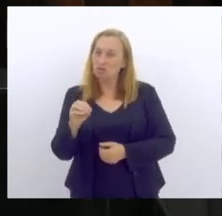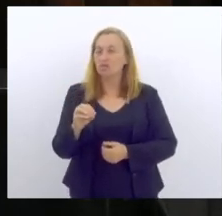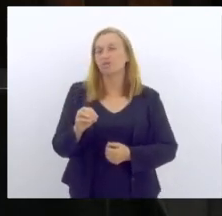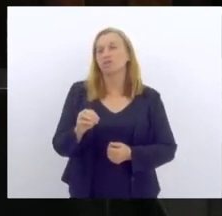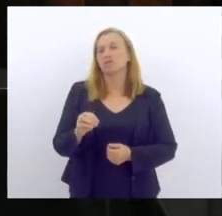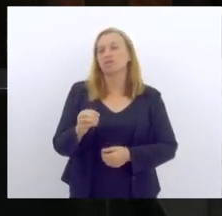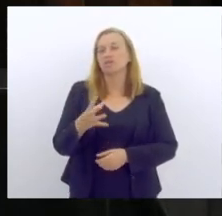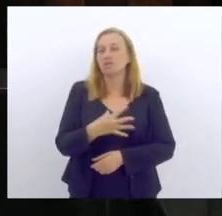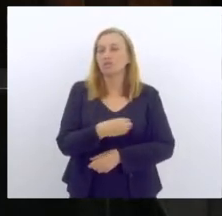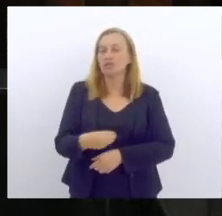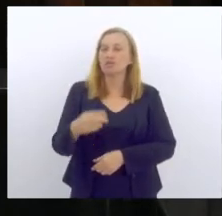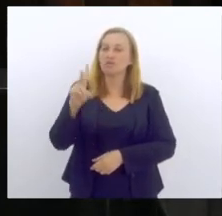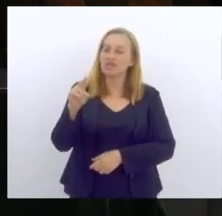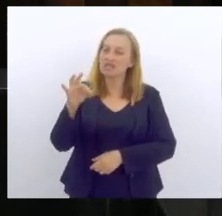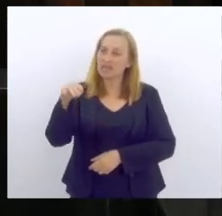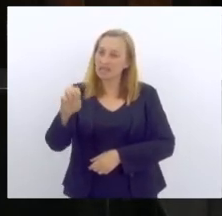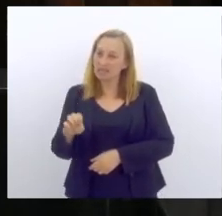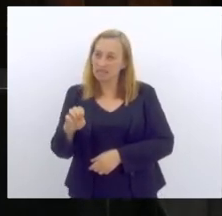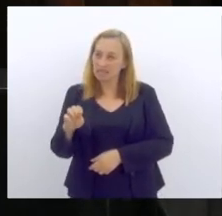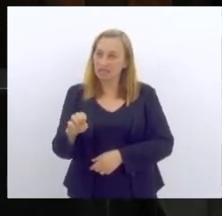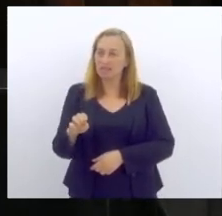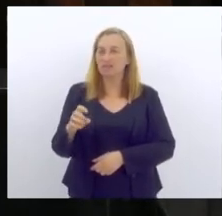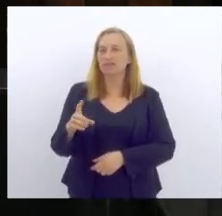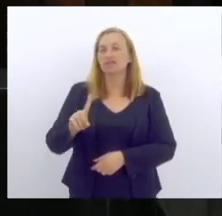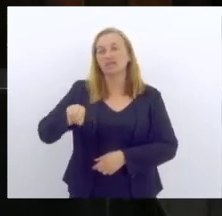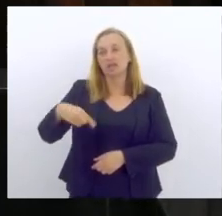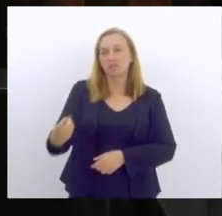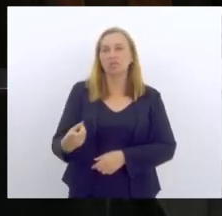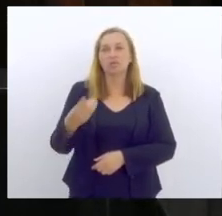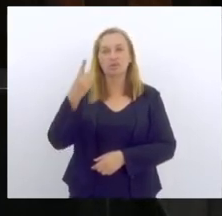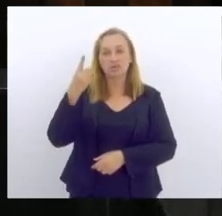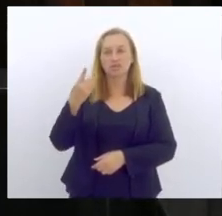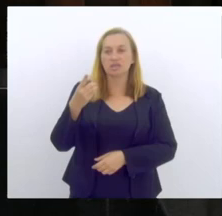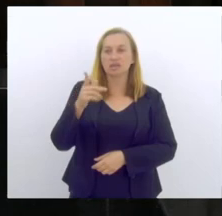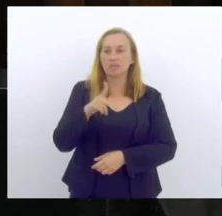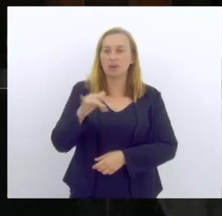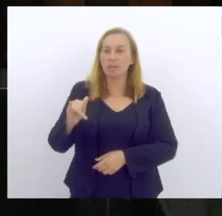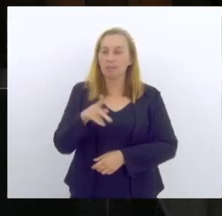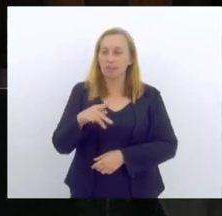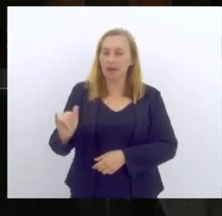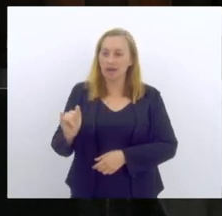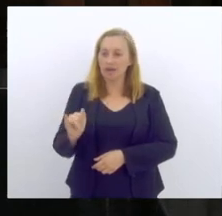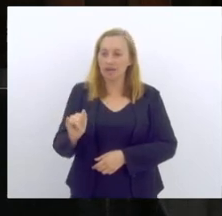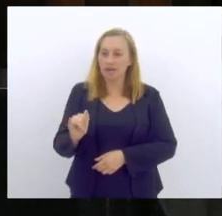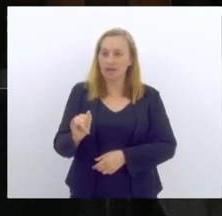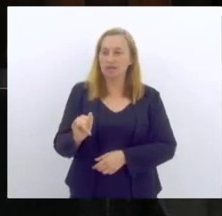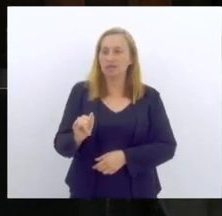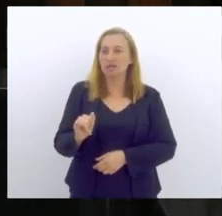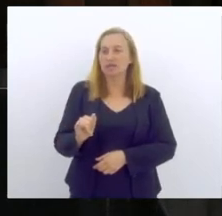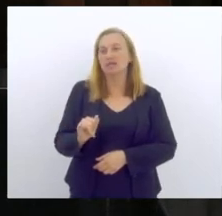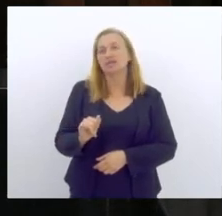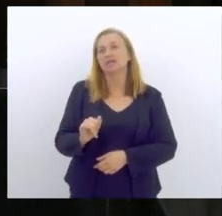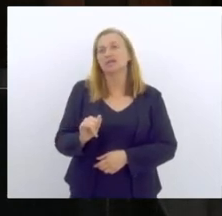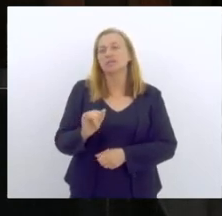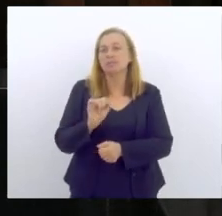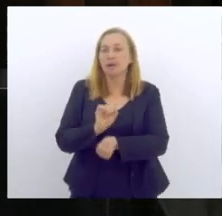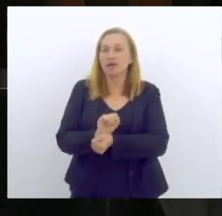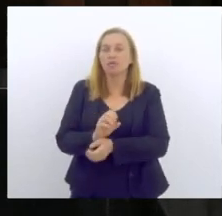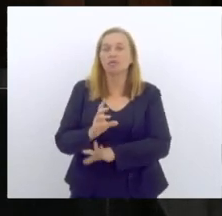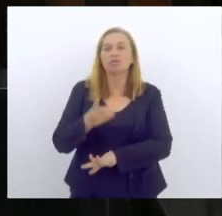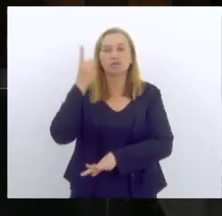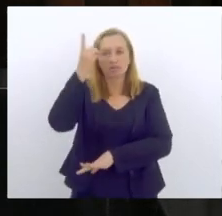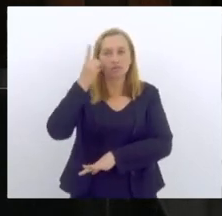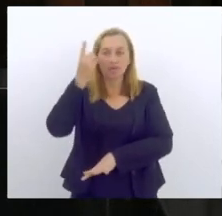Vicente Arruda que depois que o papai deixou de ser Deputado foi o continuador da obra da família e por seis